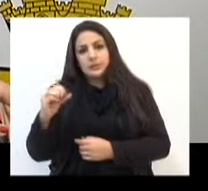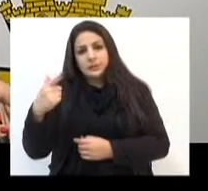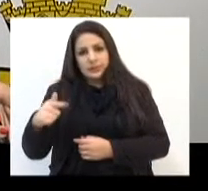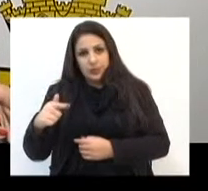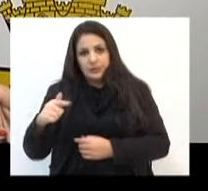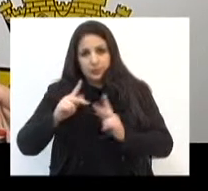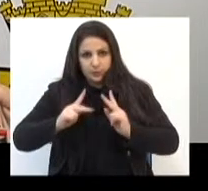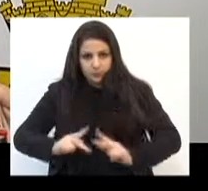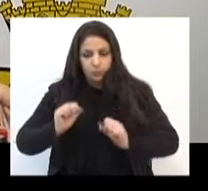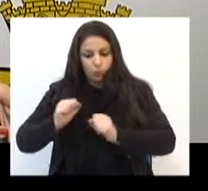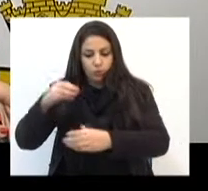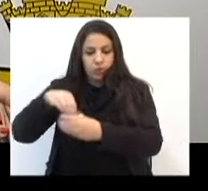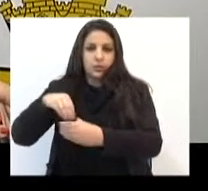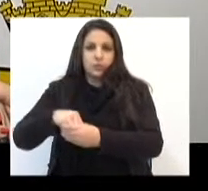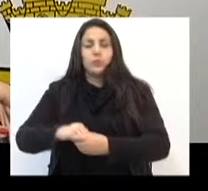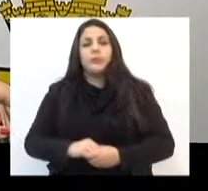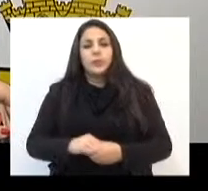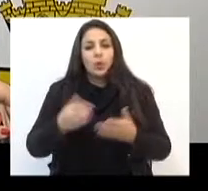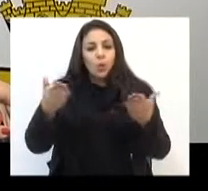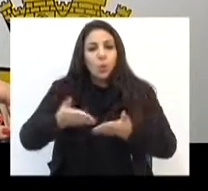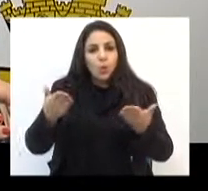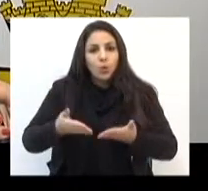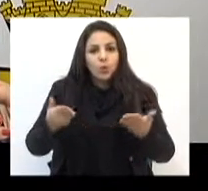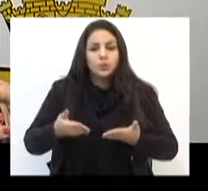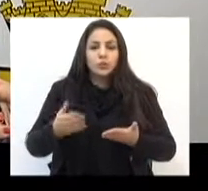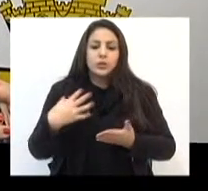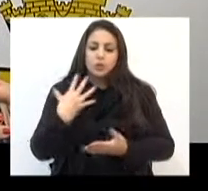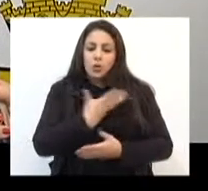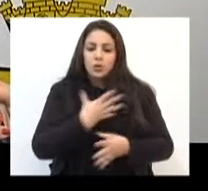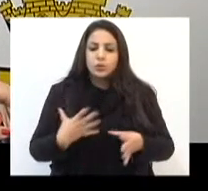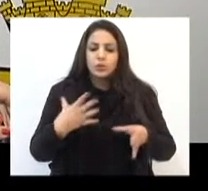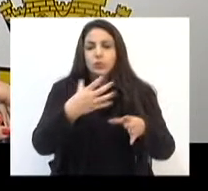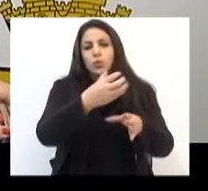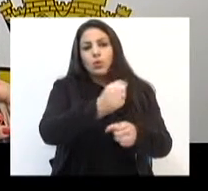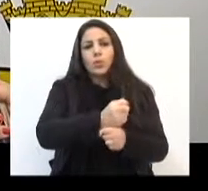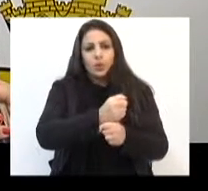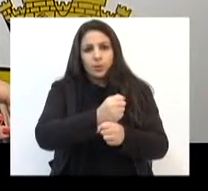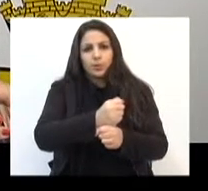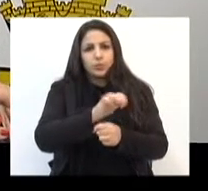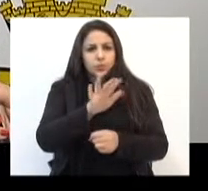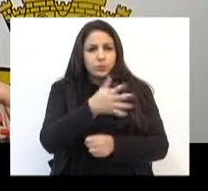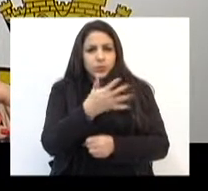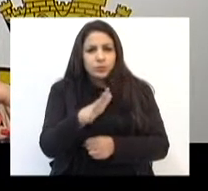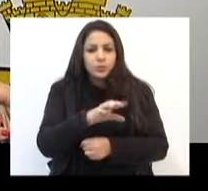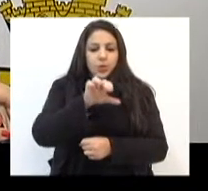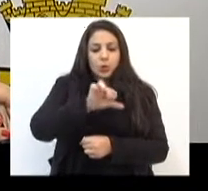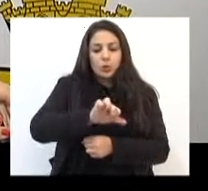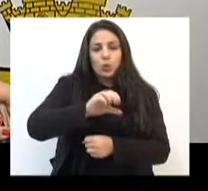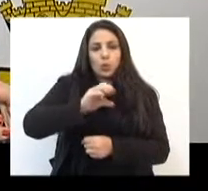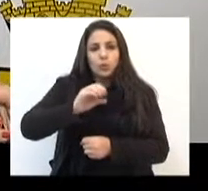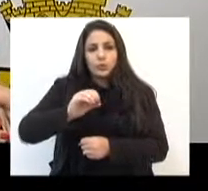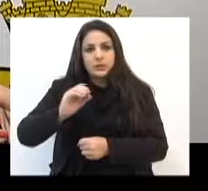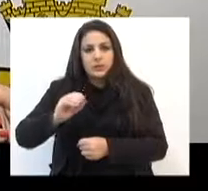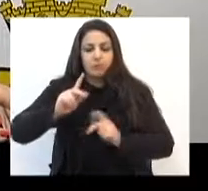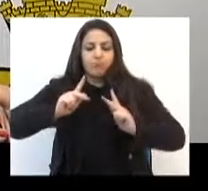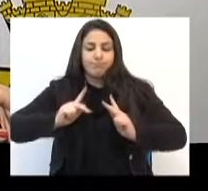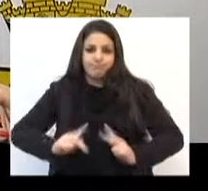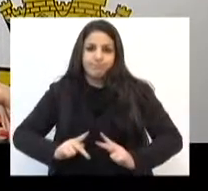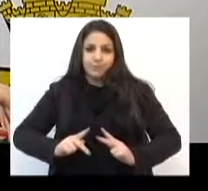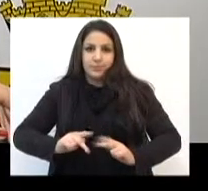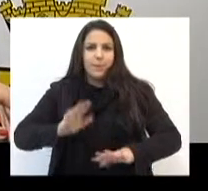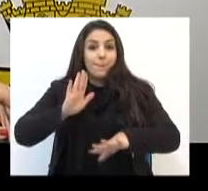históricos os problemas que motivaram a reunião. A estrutura construída foi em 1974 por uma capacidade de